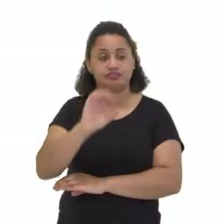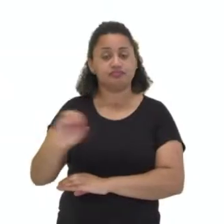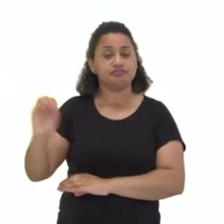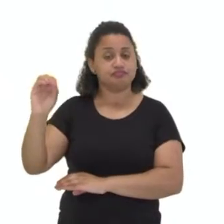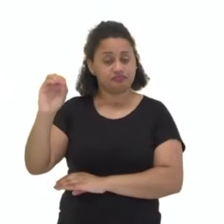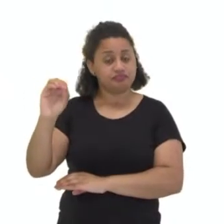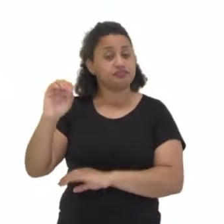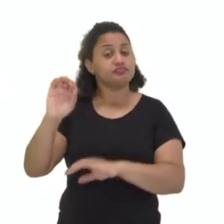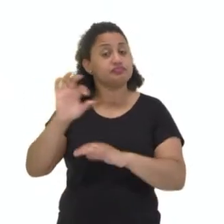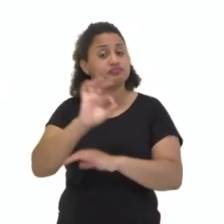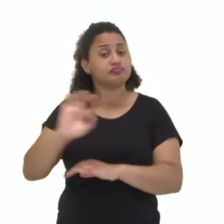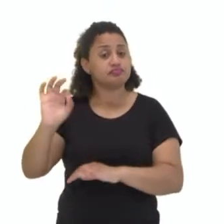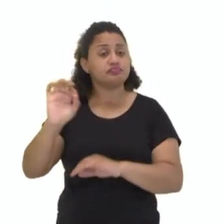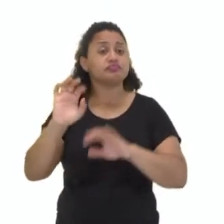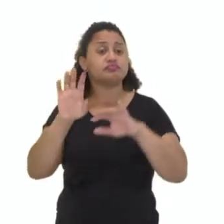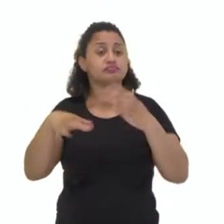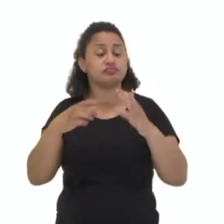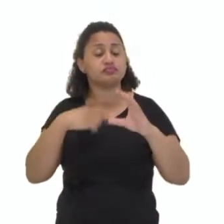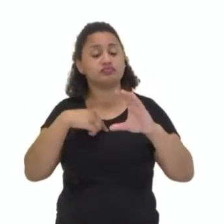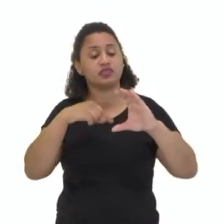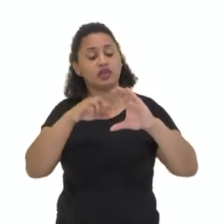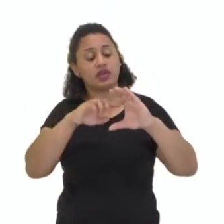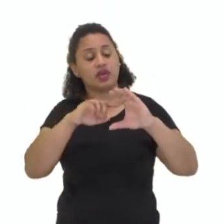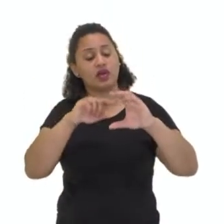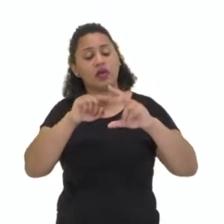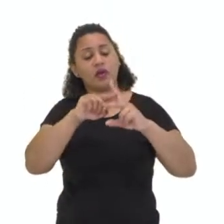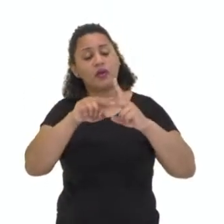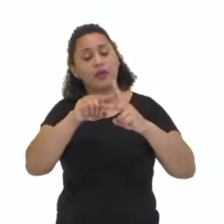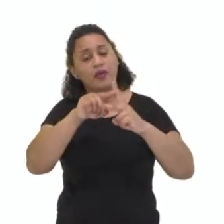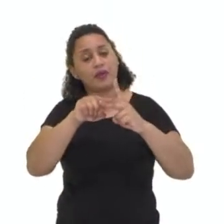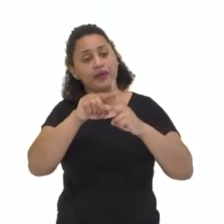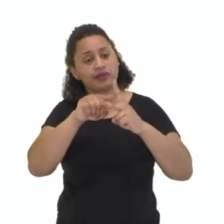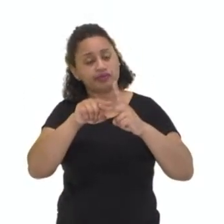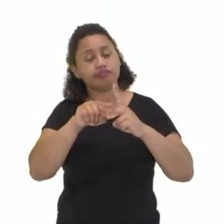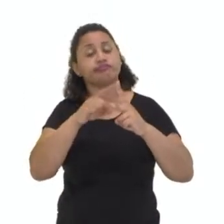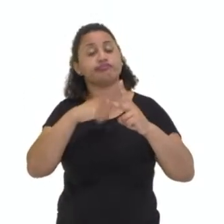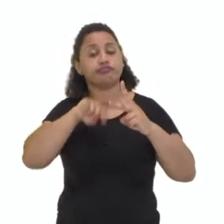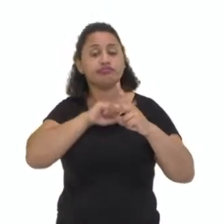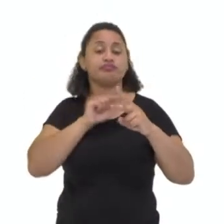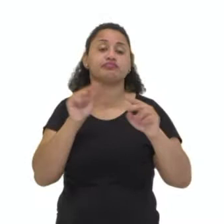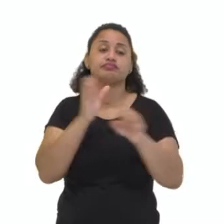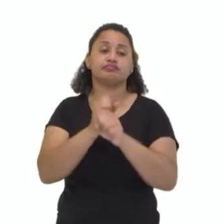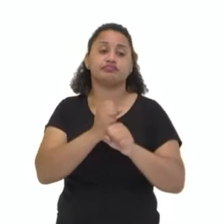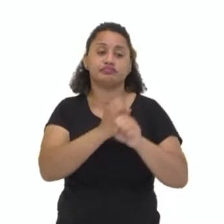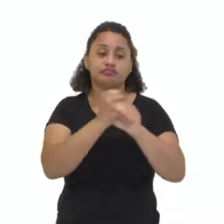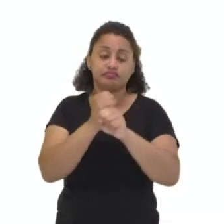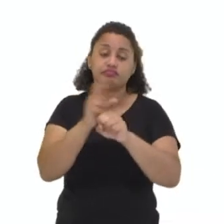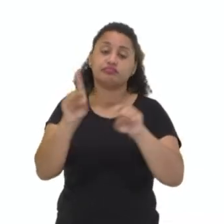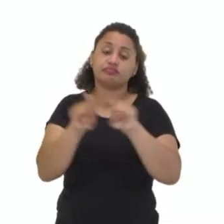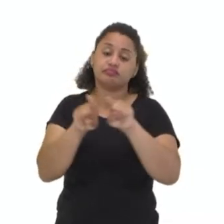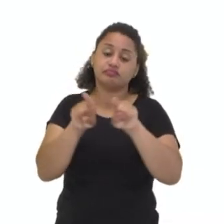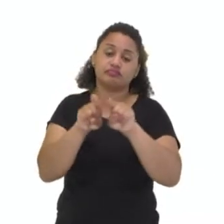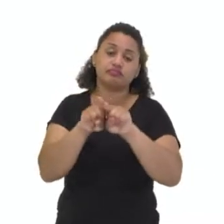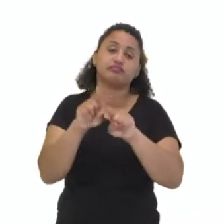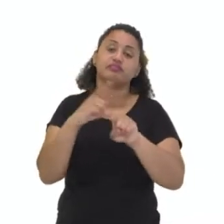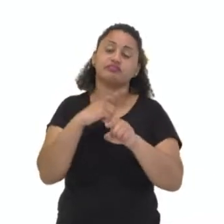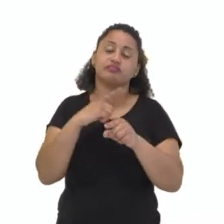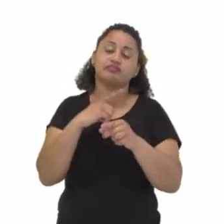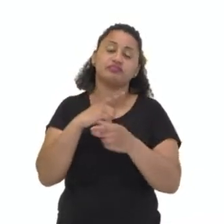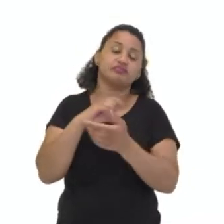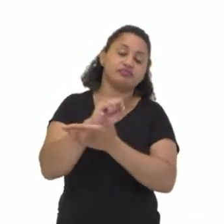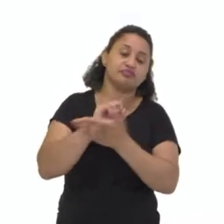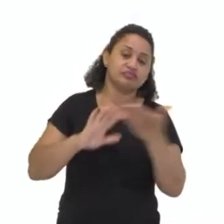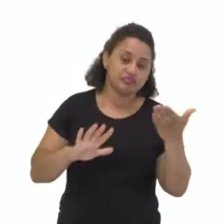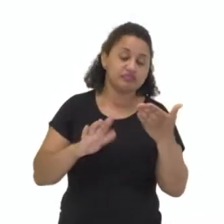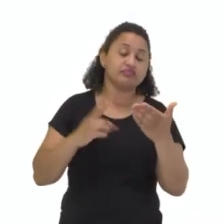a medida deste ângulo é que a gente também vai poder calcular e muitas vezes ele vai estar no exercício